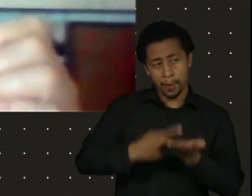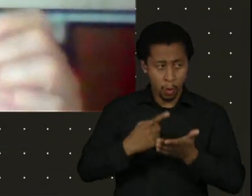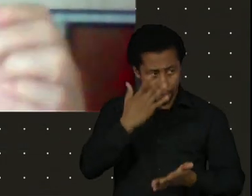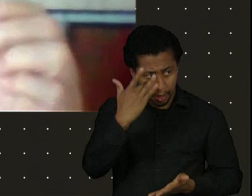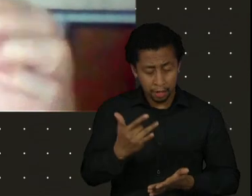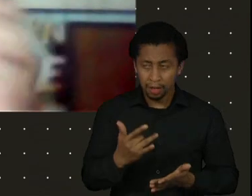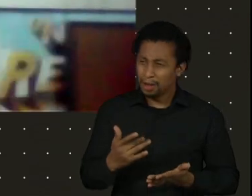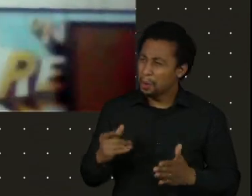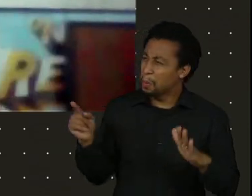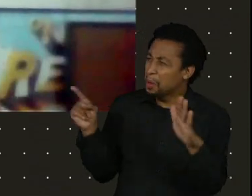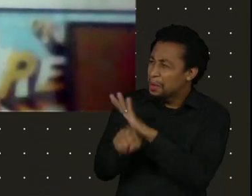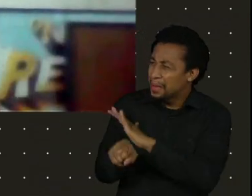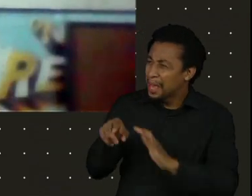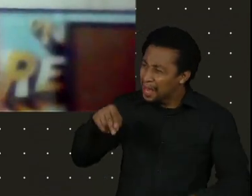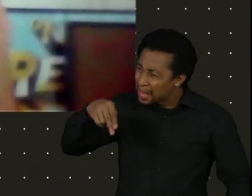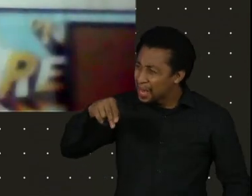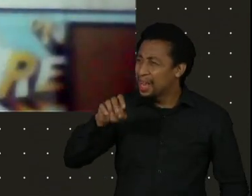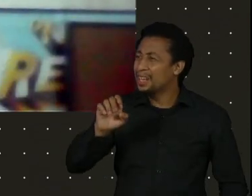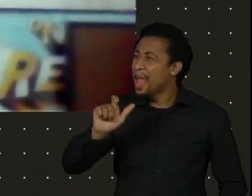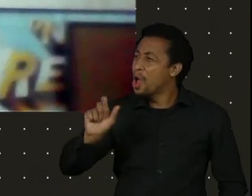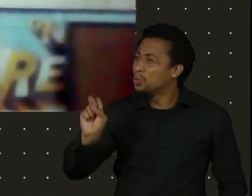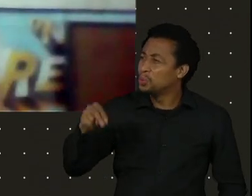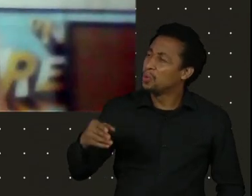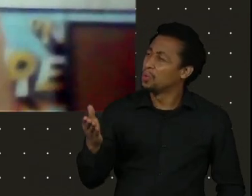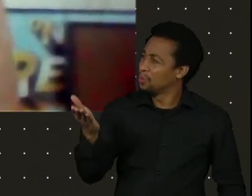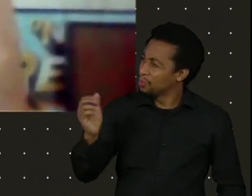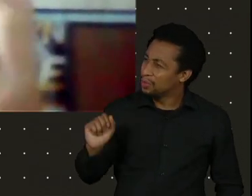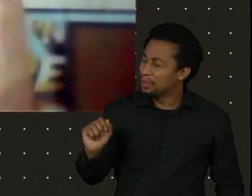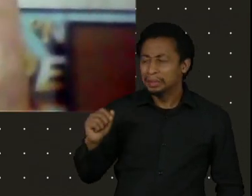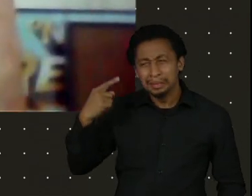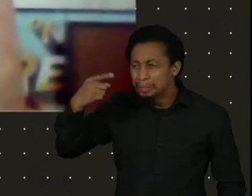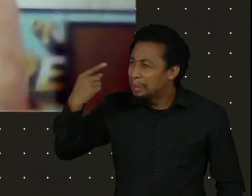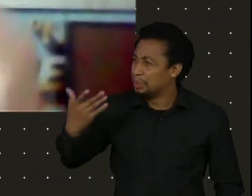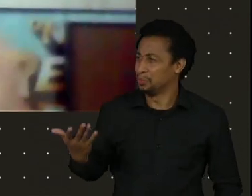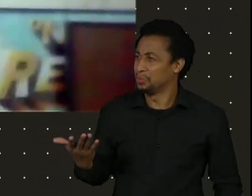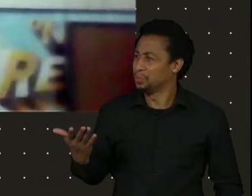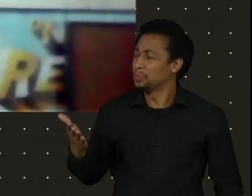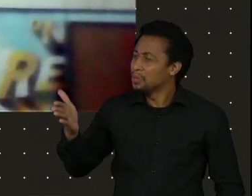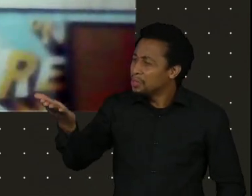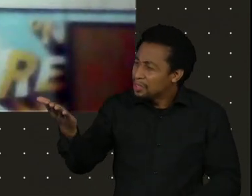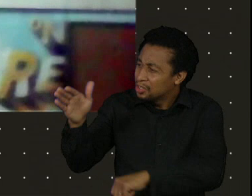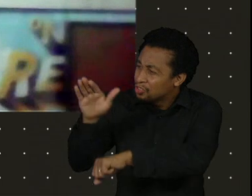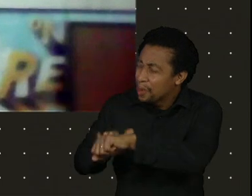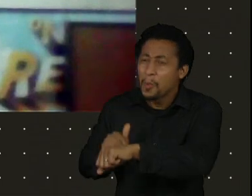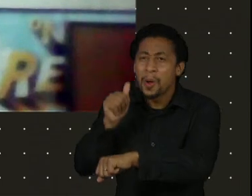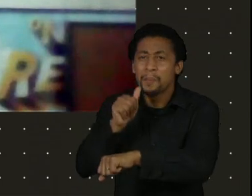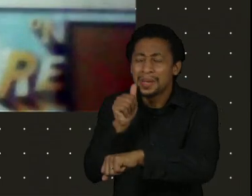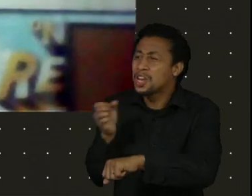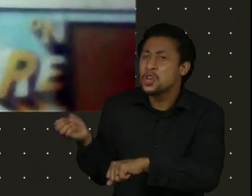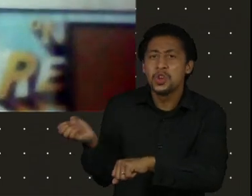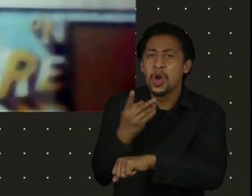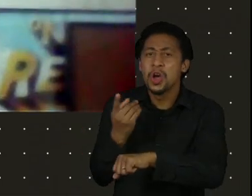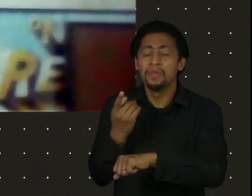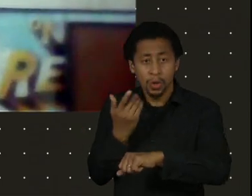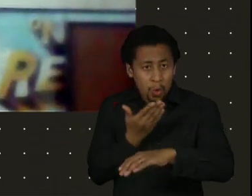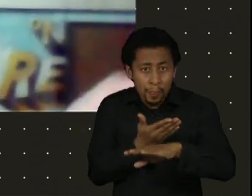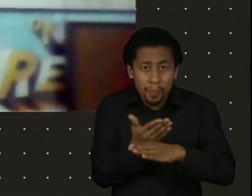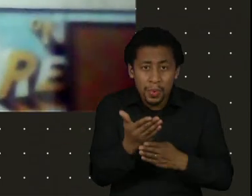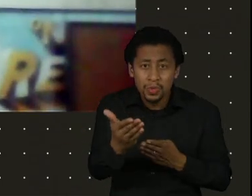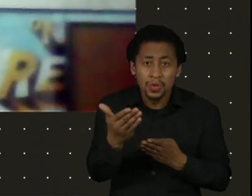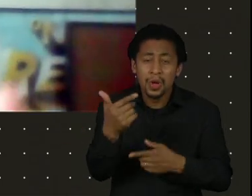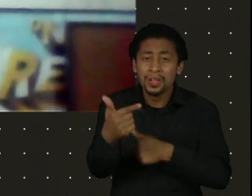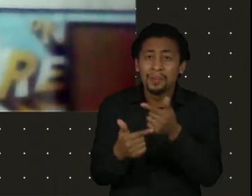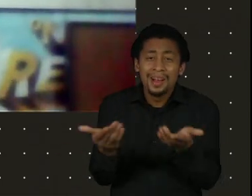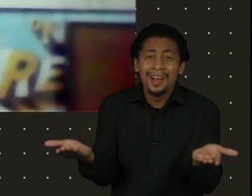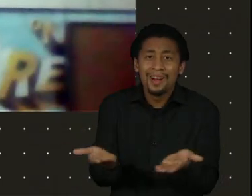eu perguntei pro Nelson, falei assim, Nelson, como é que você é tão maluco de deixar uma menina que acabou de entrar no set de filmagem,